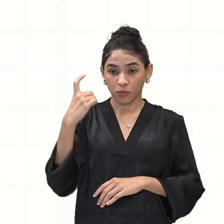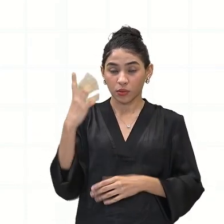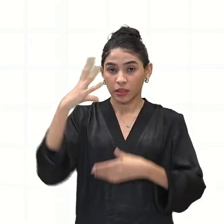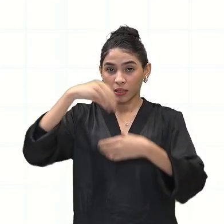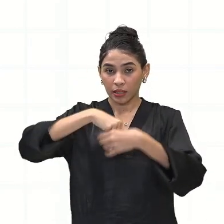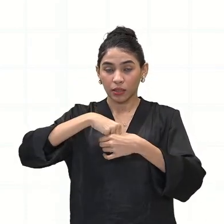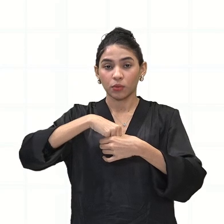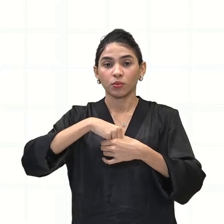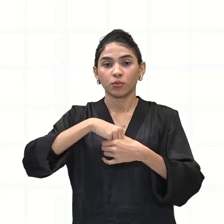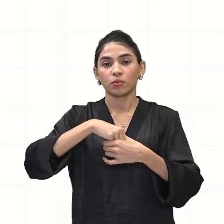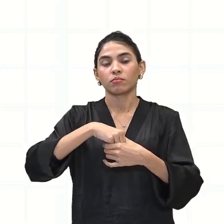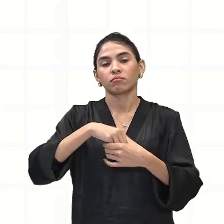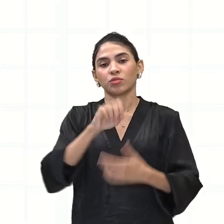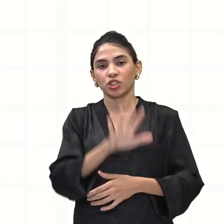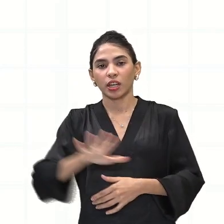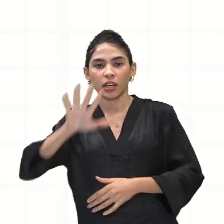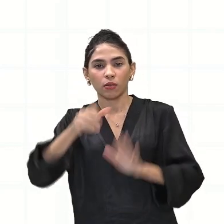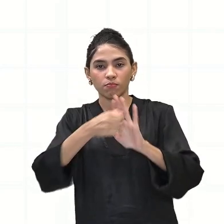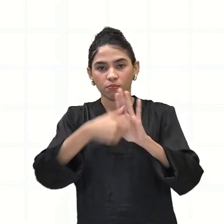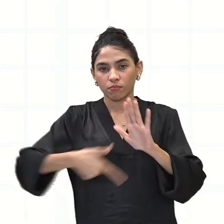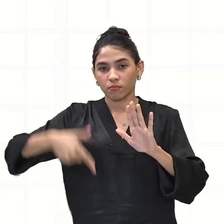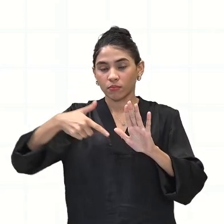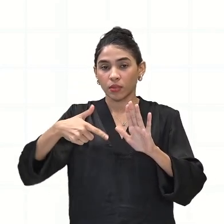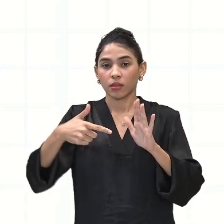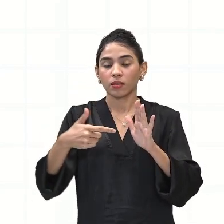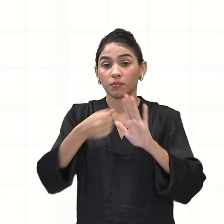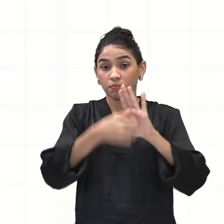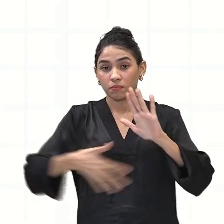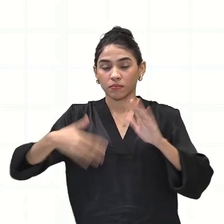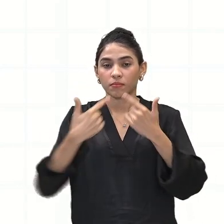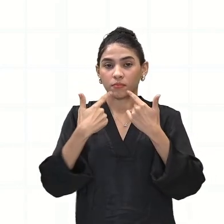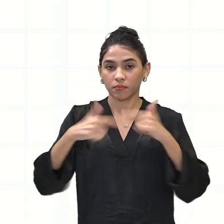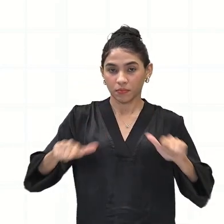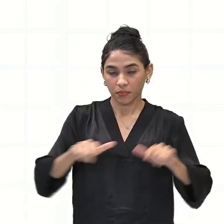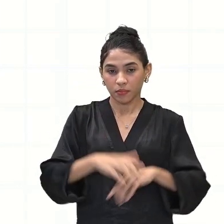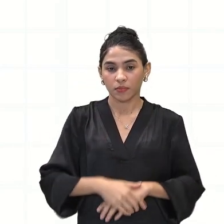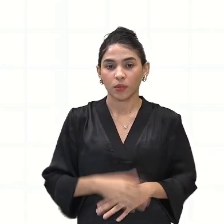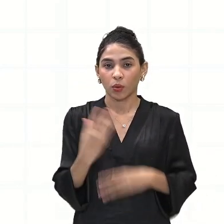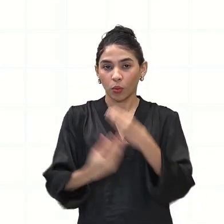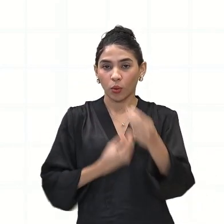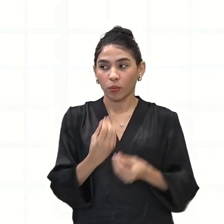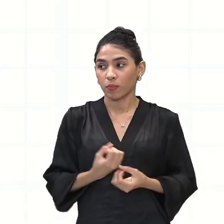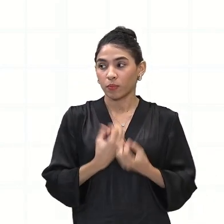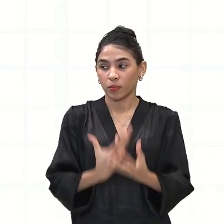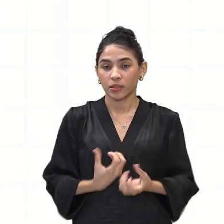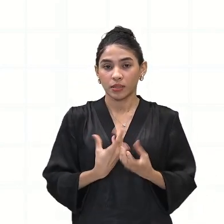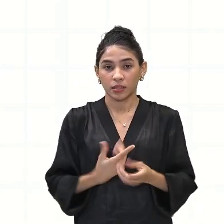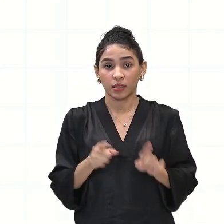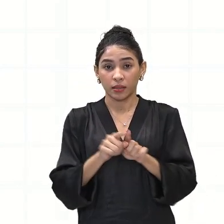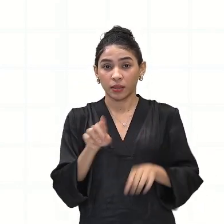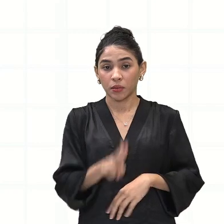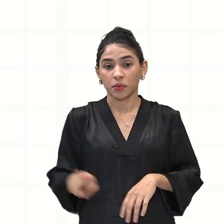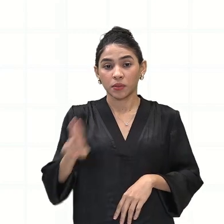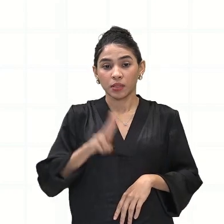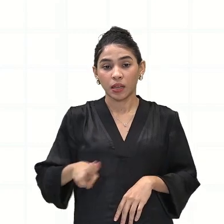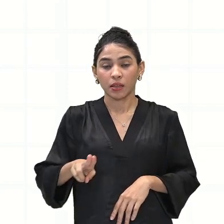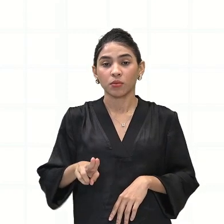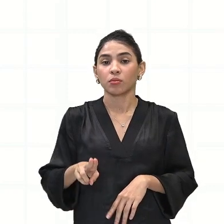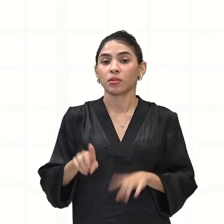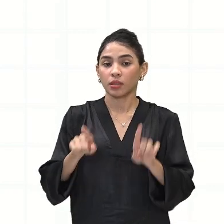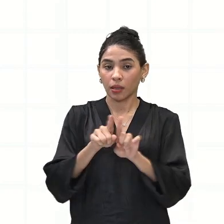de linguagem. Vimos como ela funciona na poesia e aqui também pode ser usado na